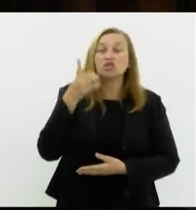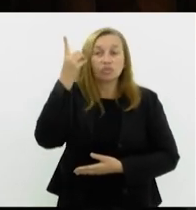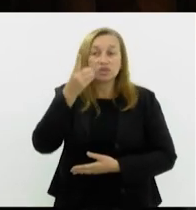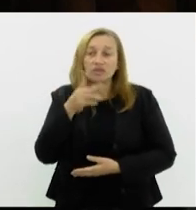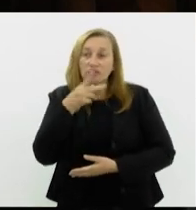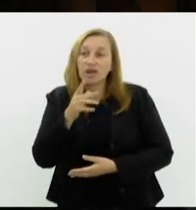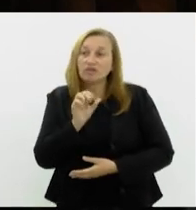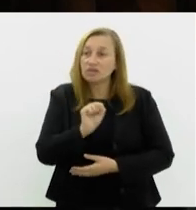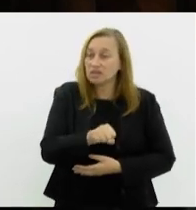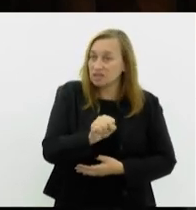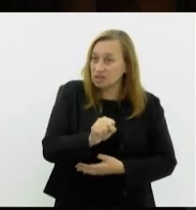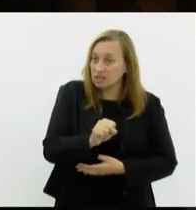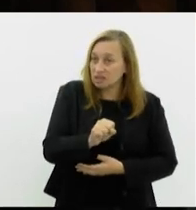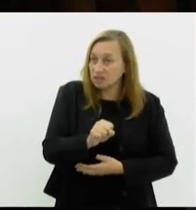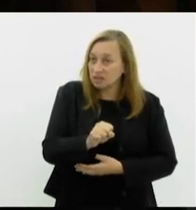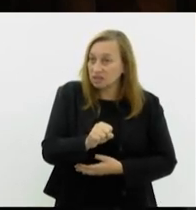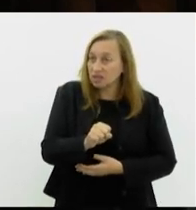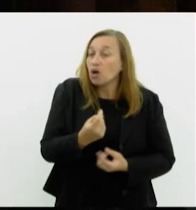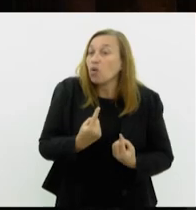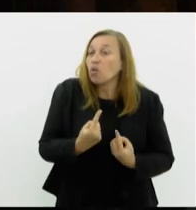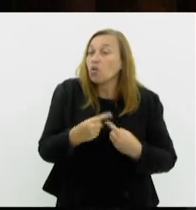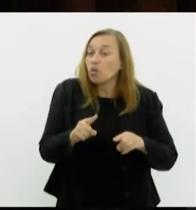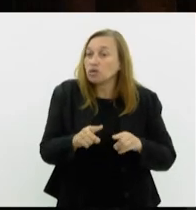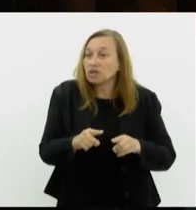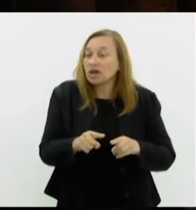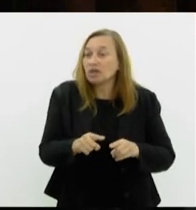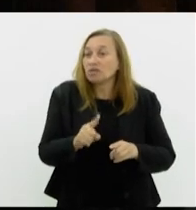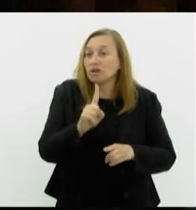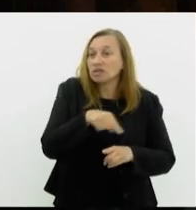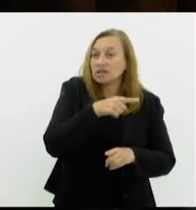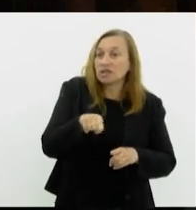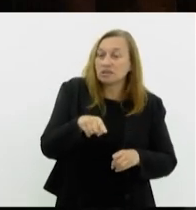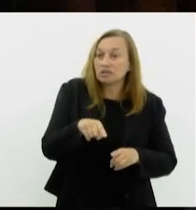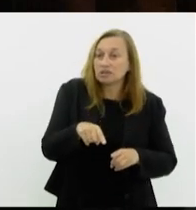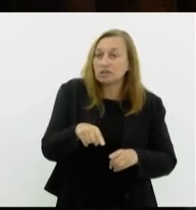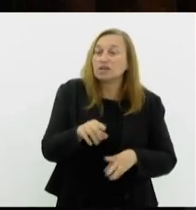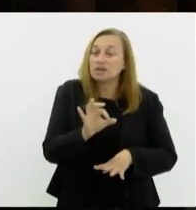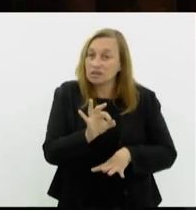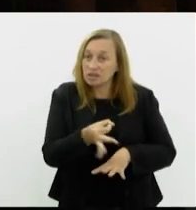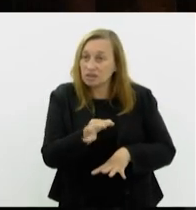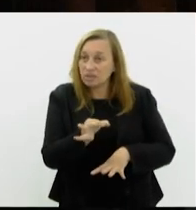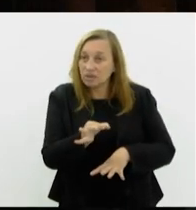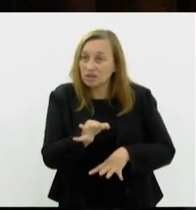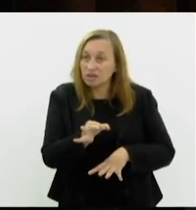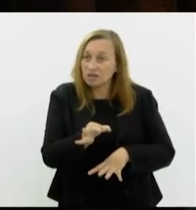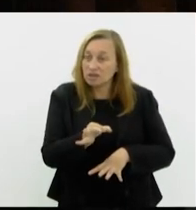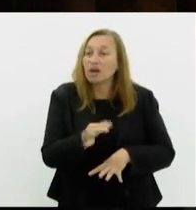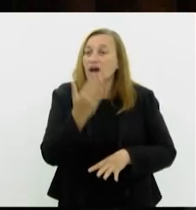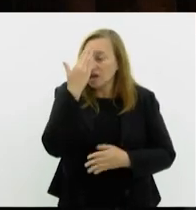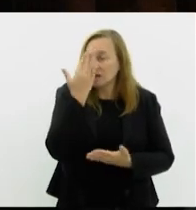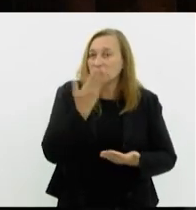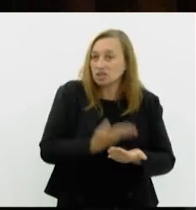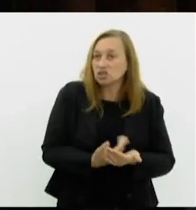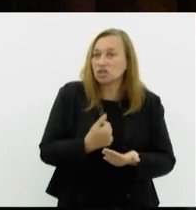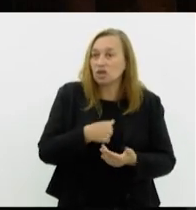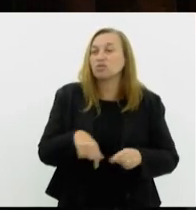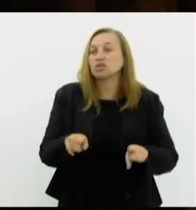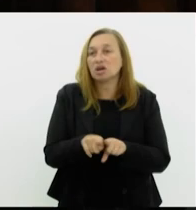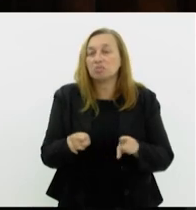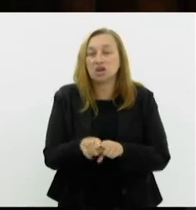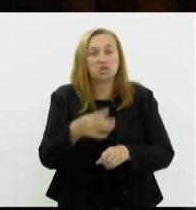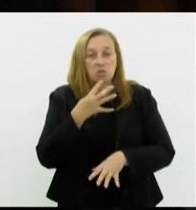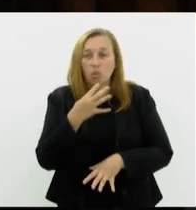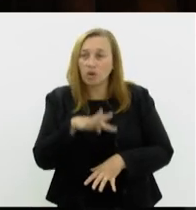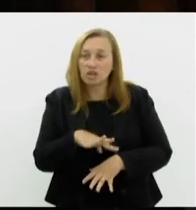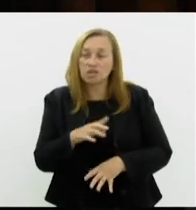favoráveis, aliás, se posicionaram contrários à censura, legitimamente, acredito eu que também sem conhecer a obra, mas porque